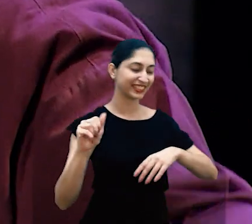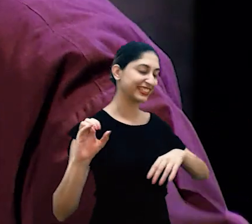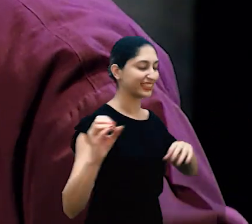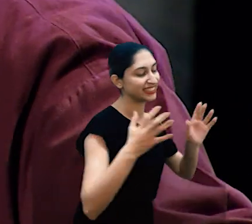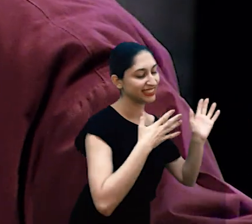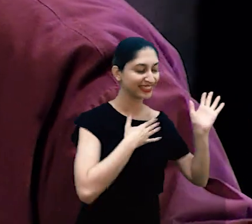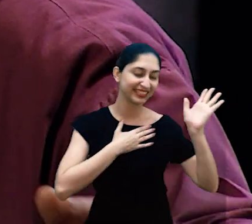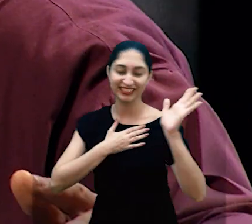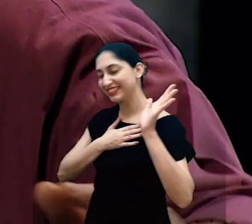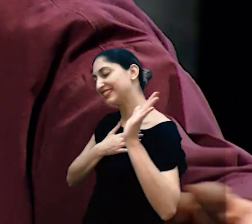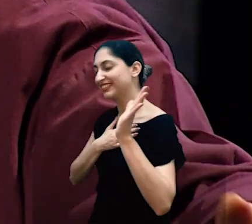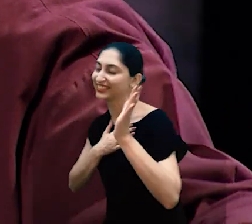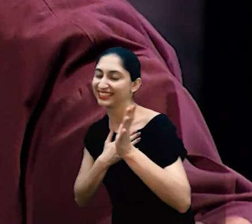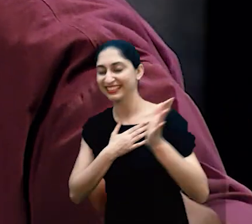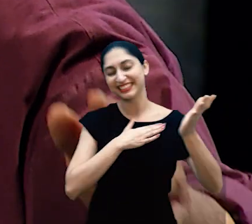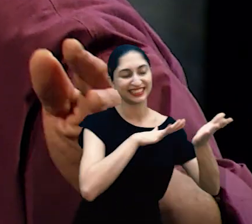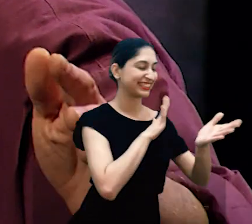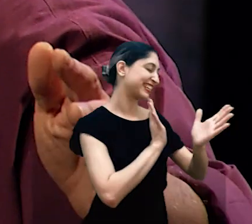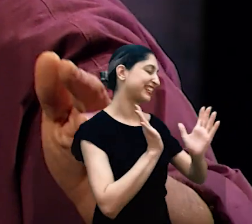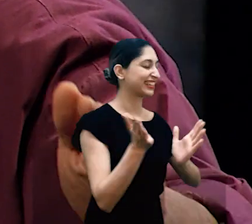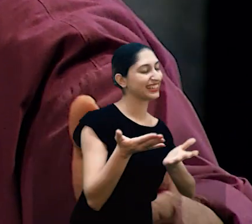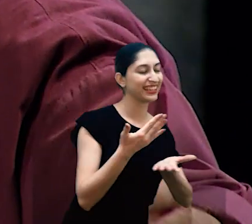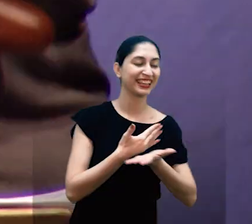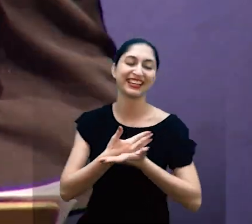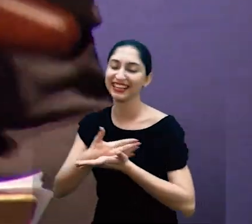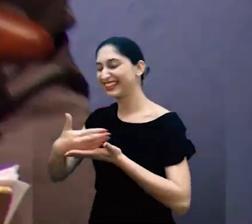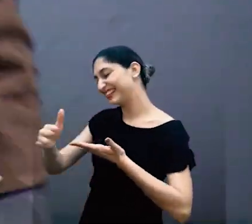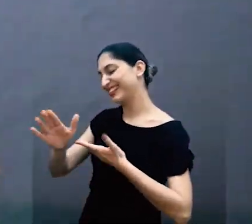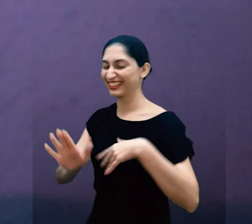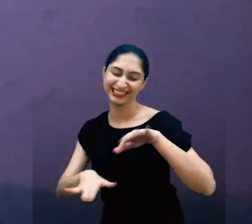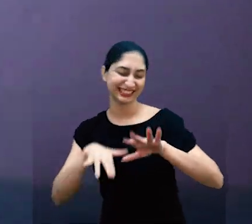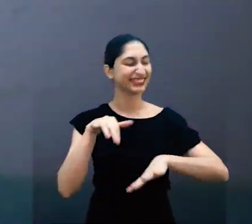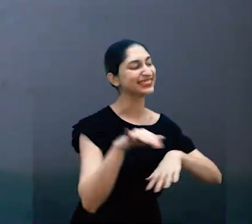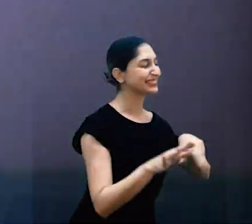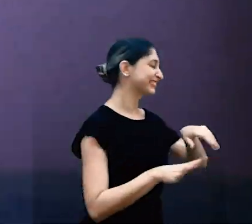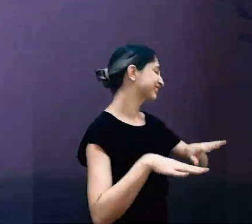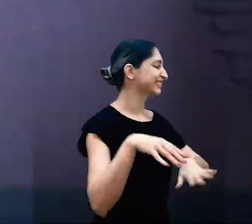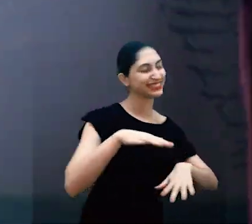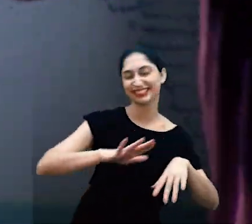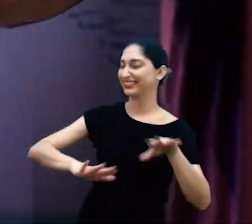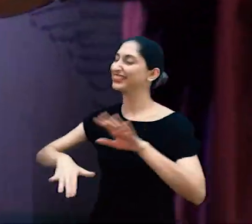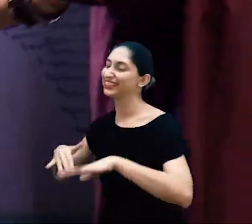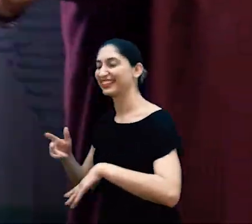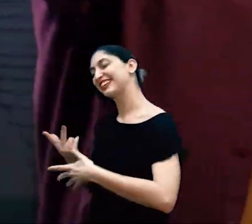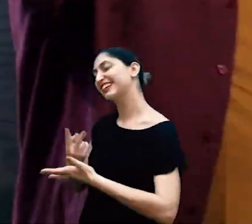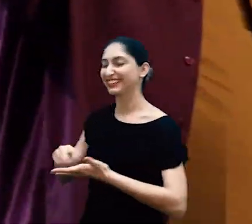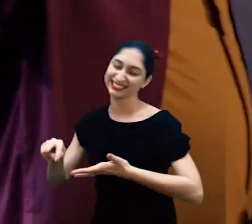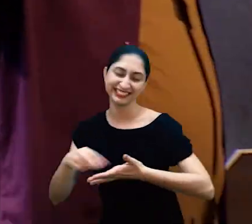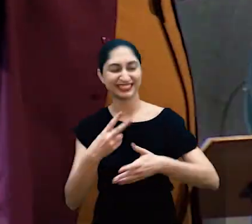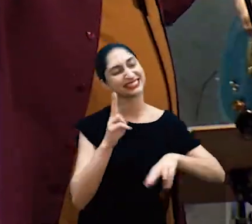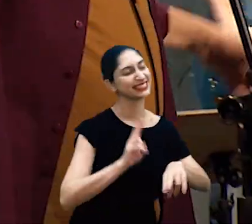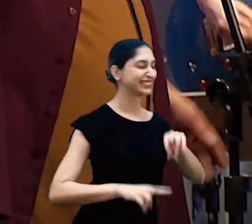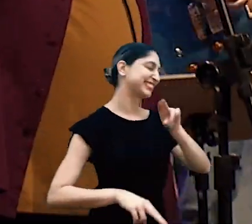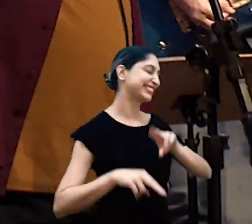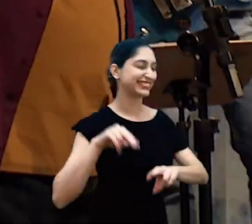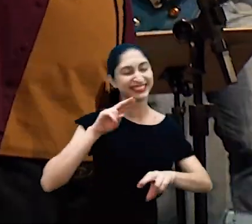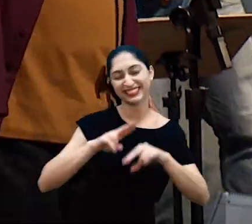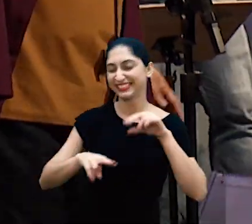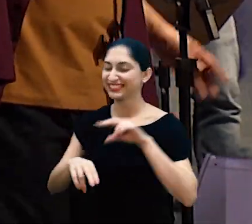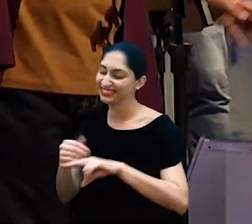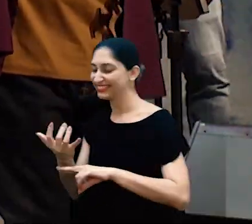começou, vamos tentar arrastar pelo esse salão. A fogueira tá queimando